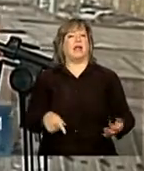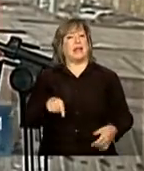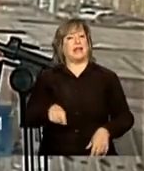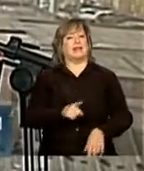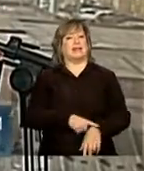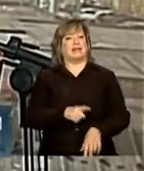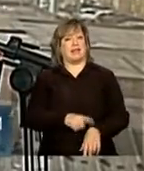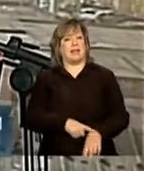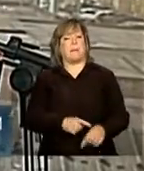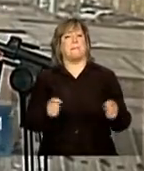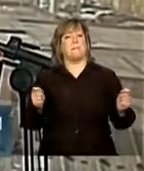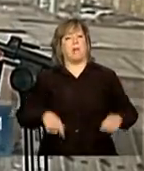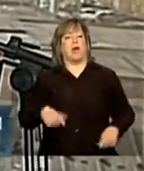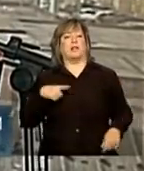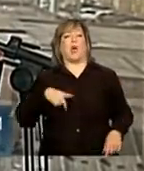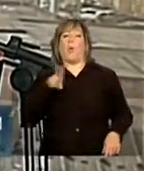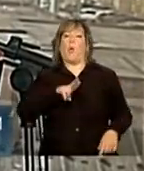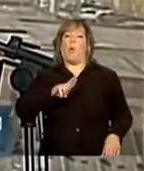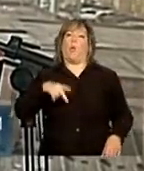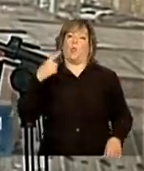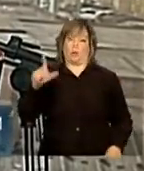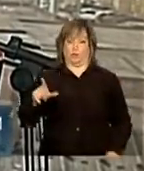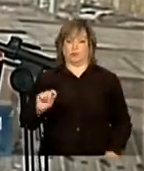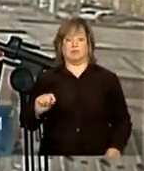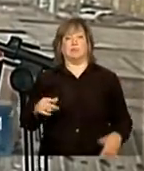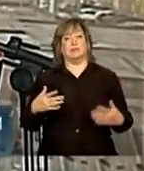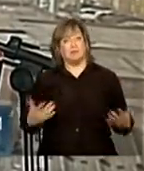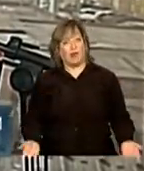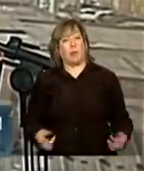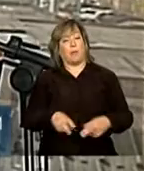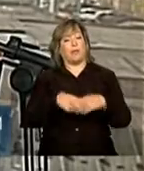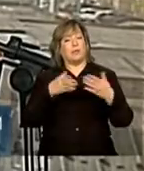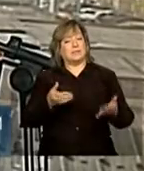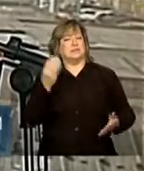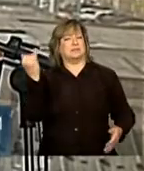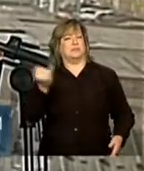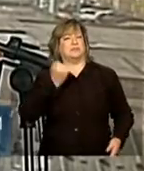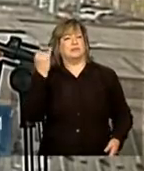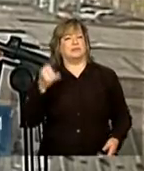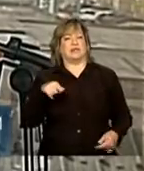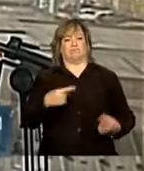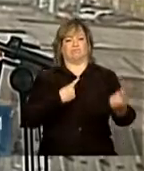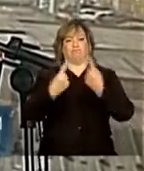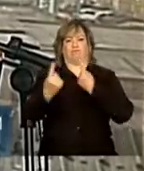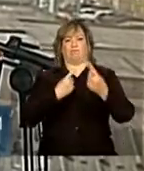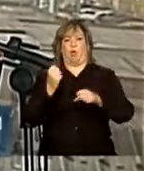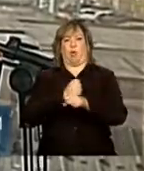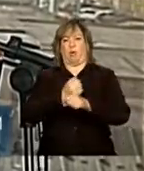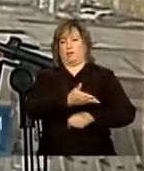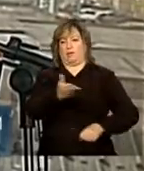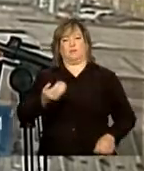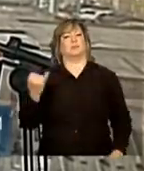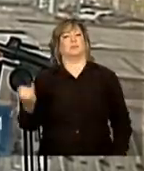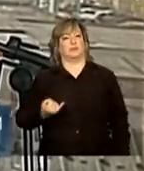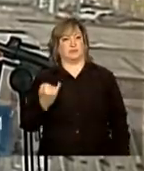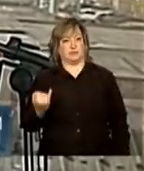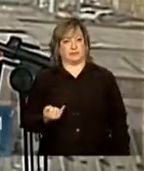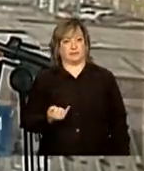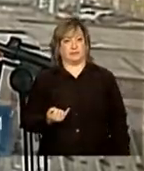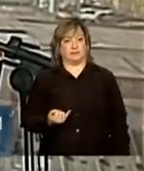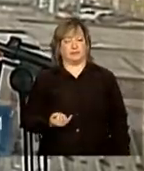pode ter outro uso. Daí porque é muito importante uma via dessas. E também